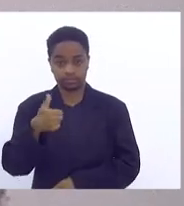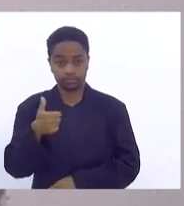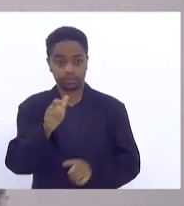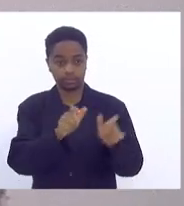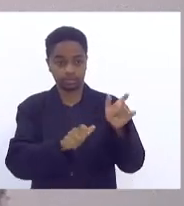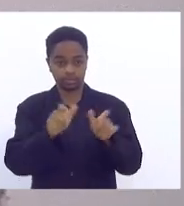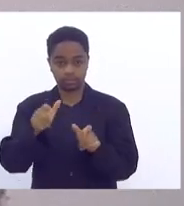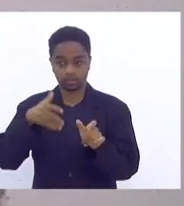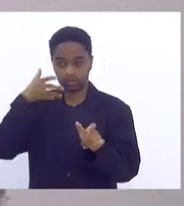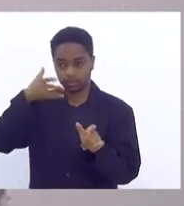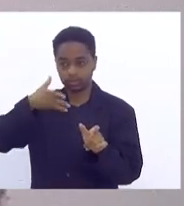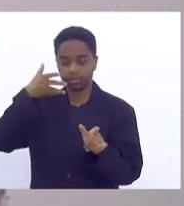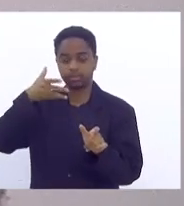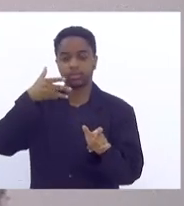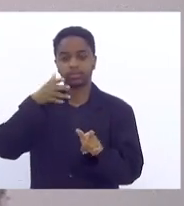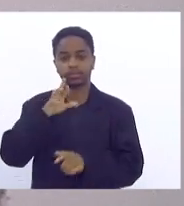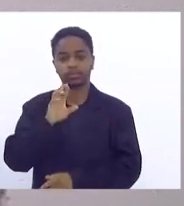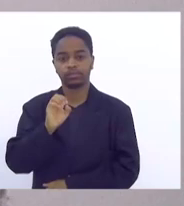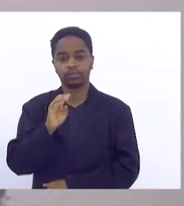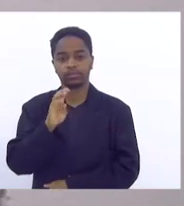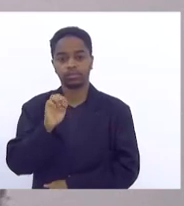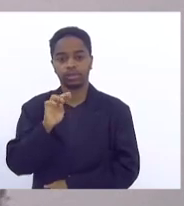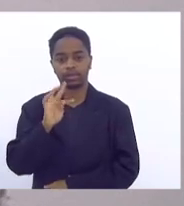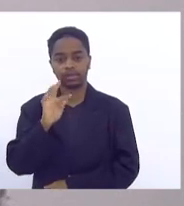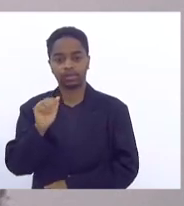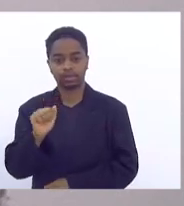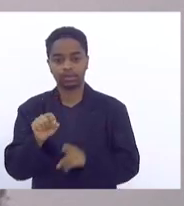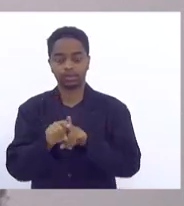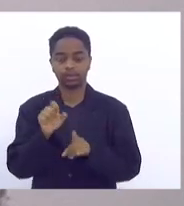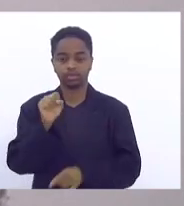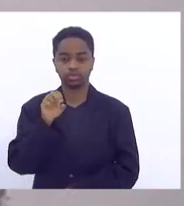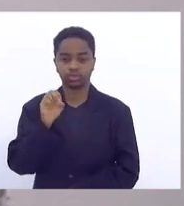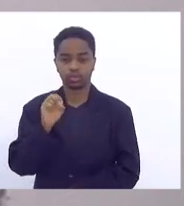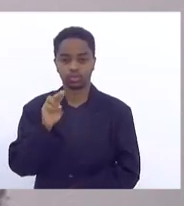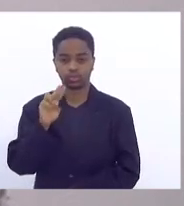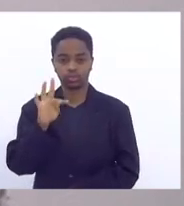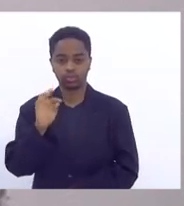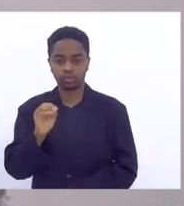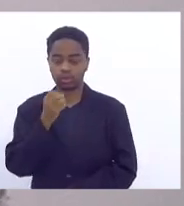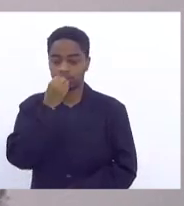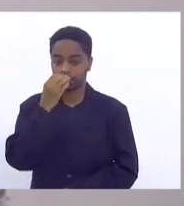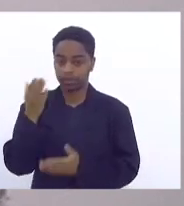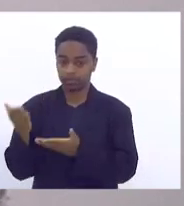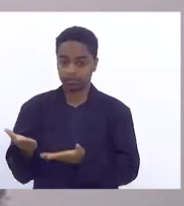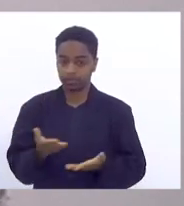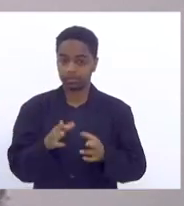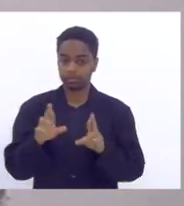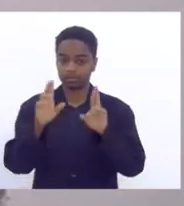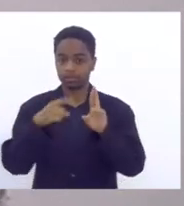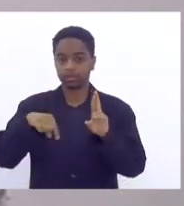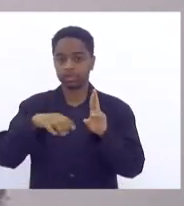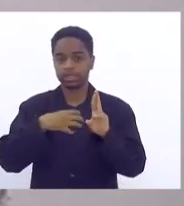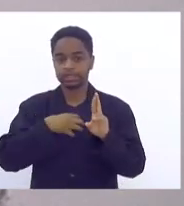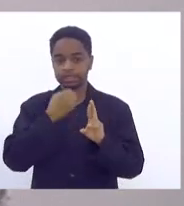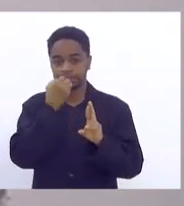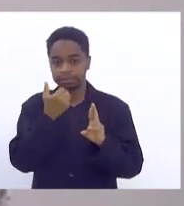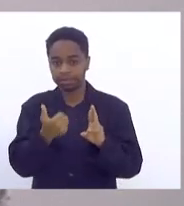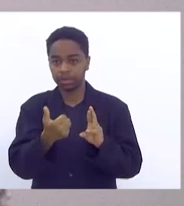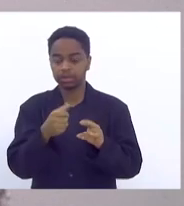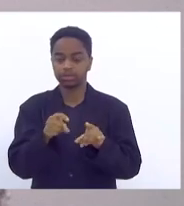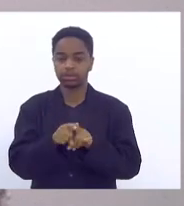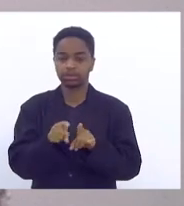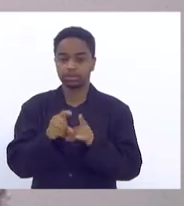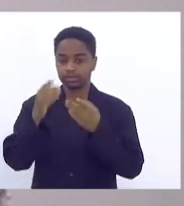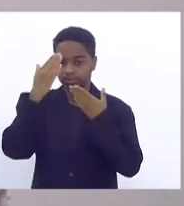palestrantes D Rober Dr que sejam bem-vindos s bem e Agradecemos muito a